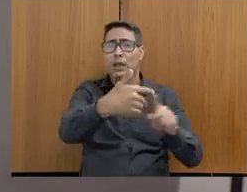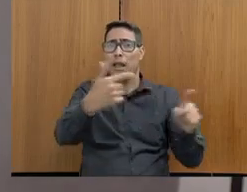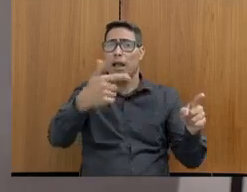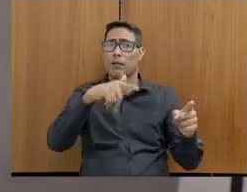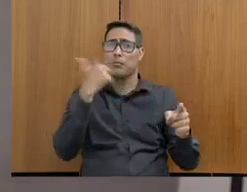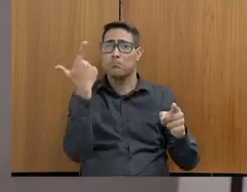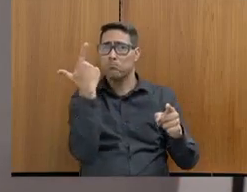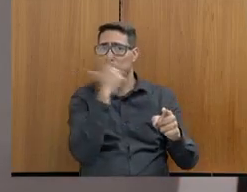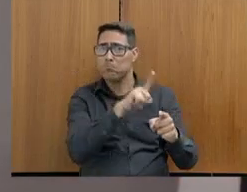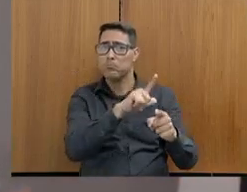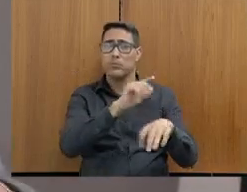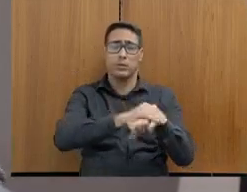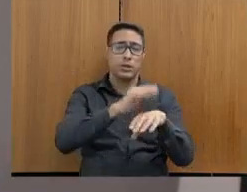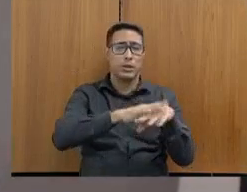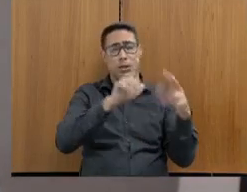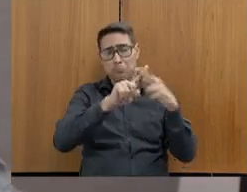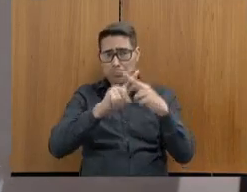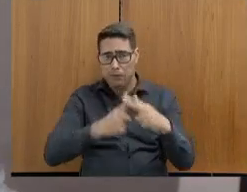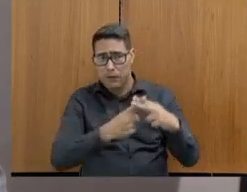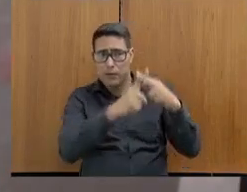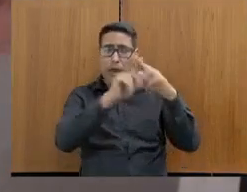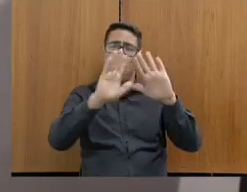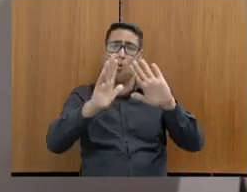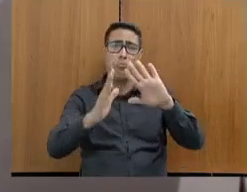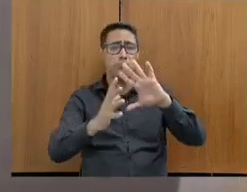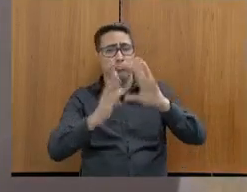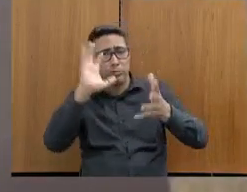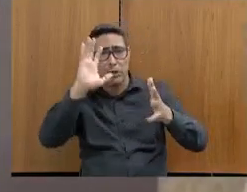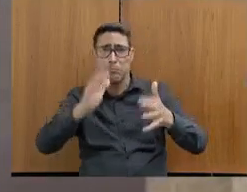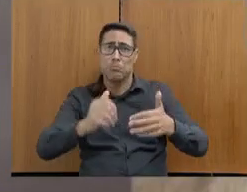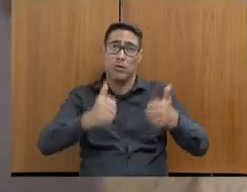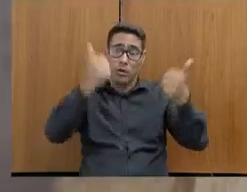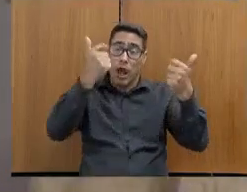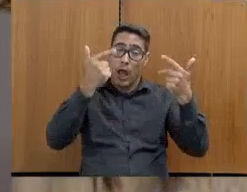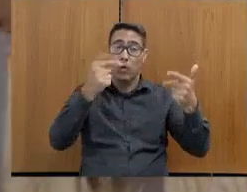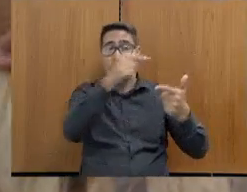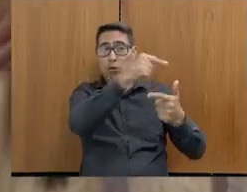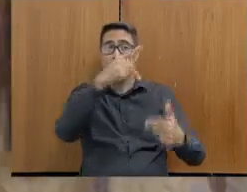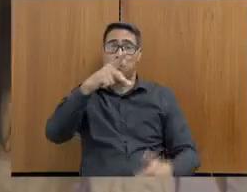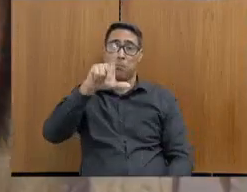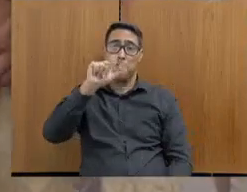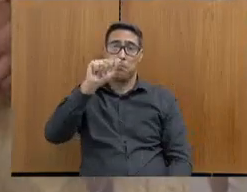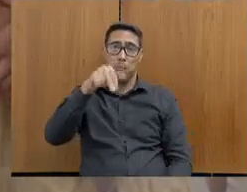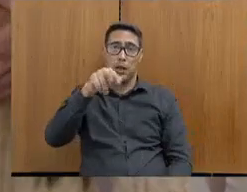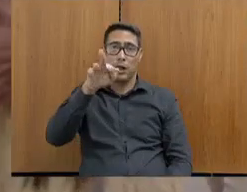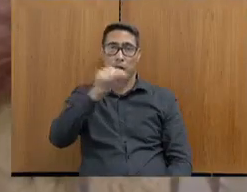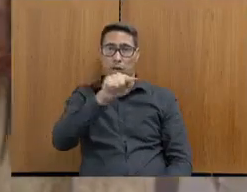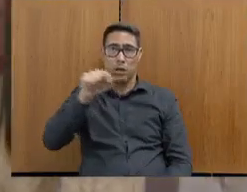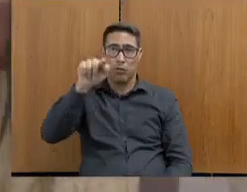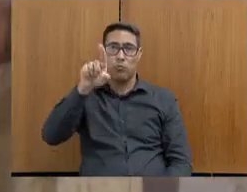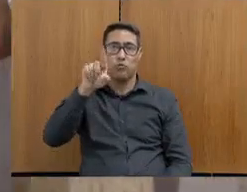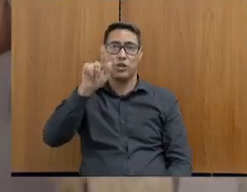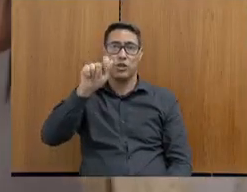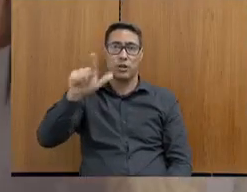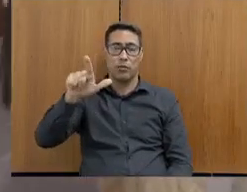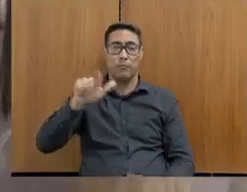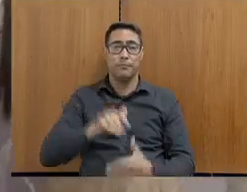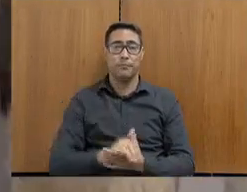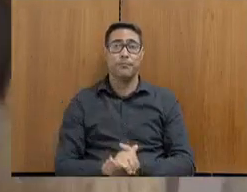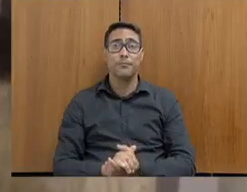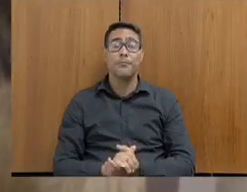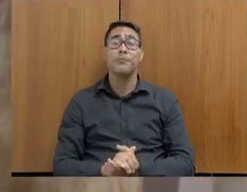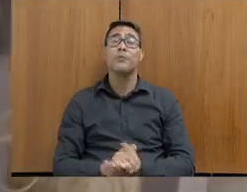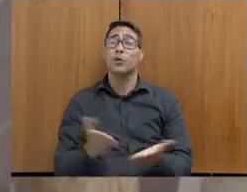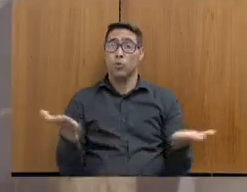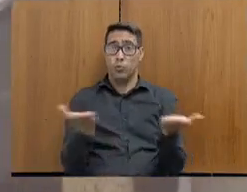a processos de revisão Como tem sido feito em relação plantão digital então o compromisso que nós podemos ter